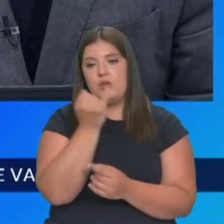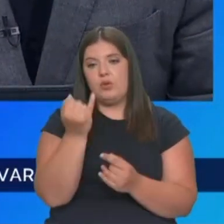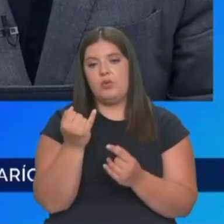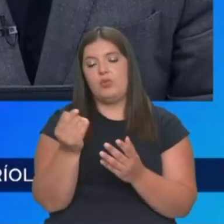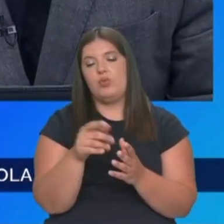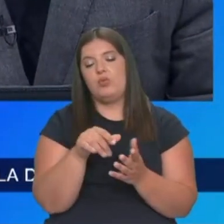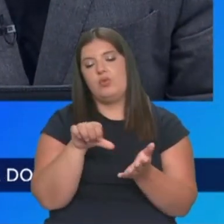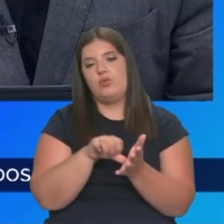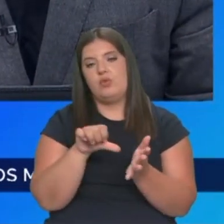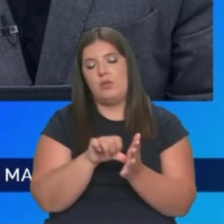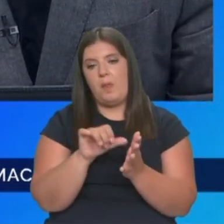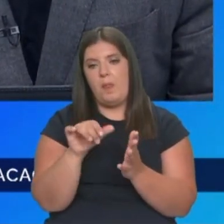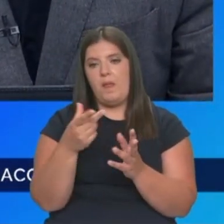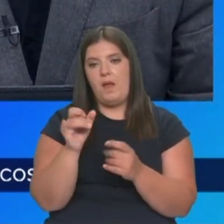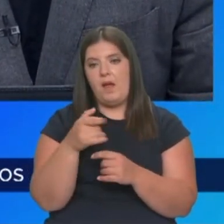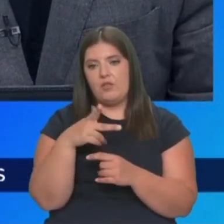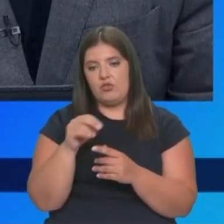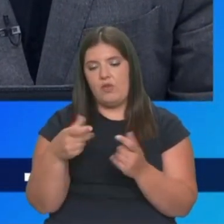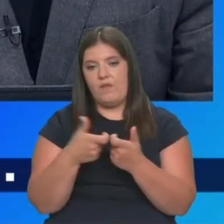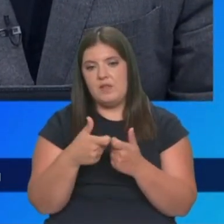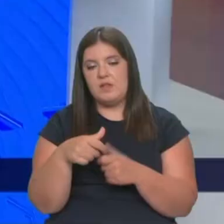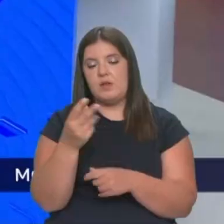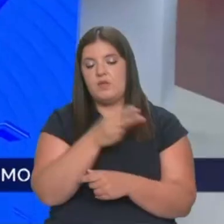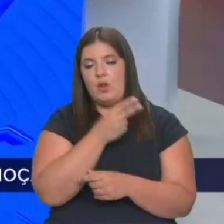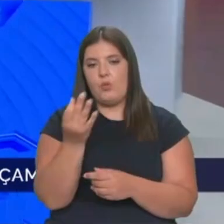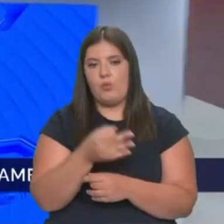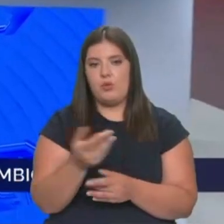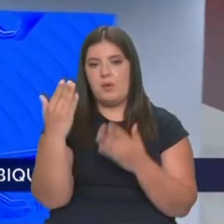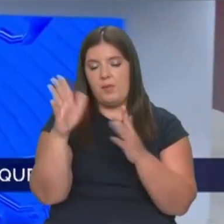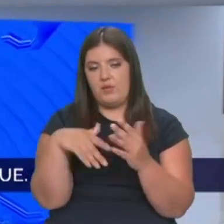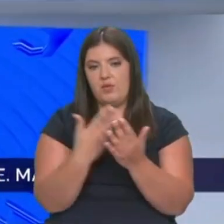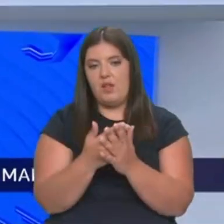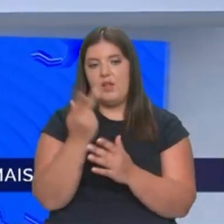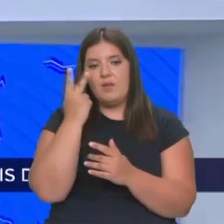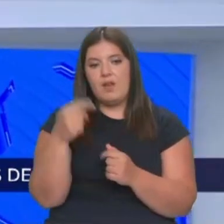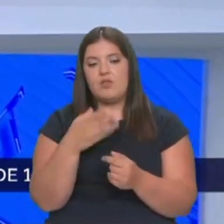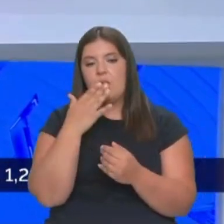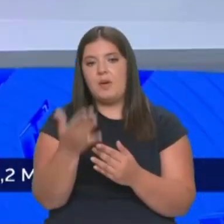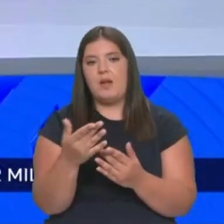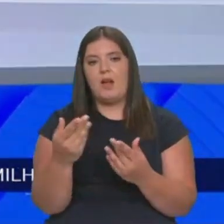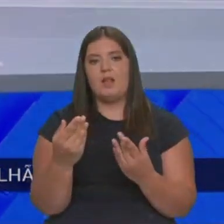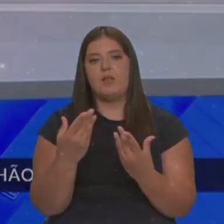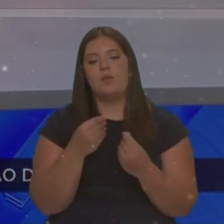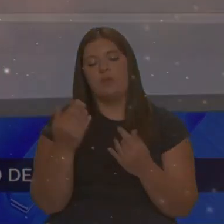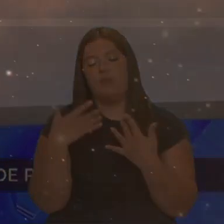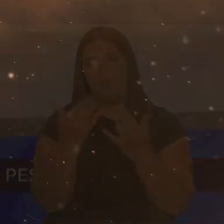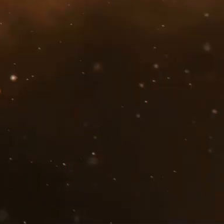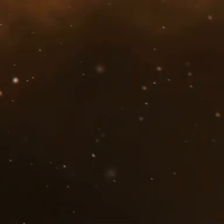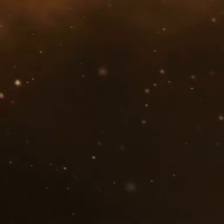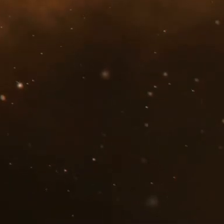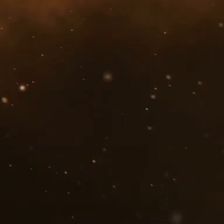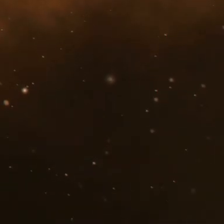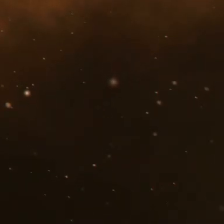Centro de Astrofísica da Universidade do Porto. Estão dados esses parabéns e está feita esta viagem. Miguel Gonçalves, muito obrigado. Até à próxima.